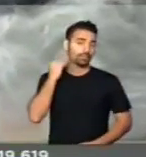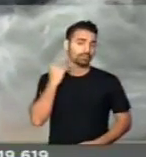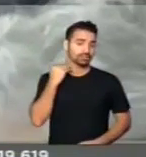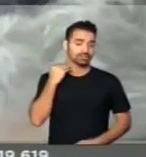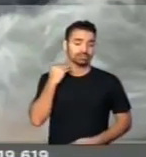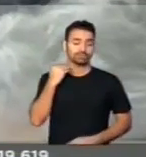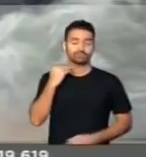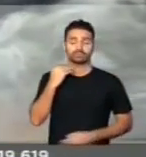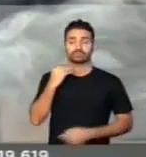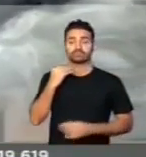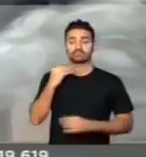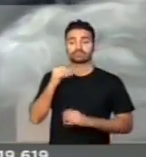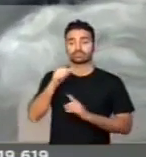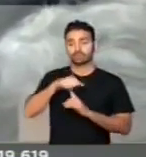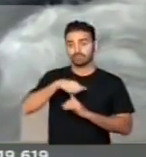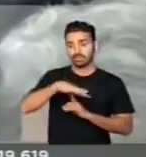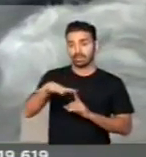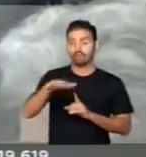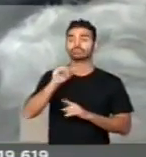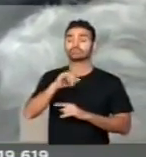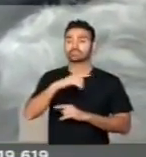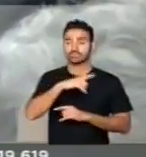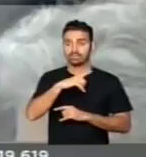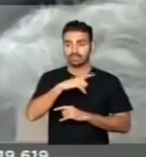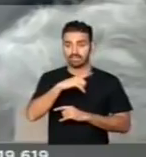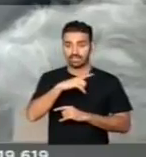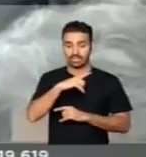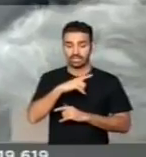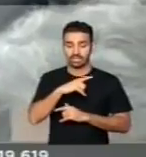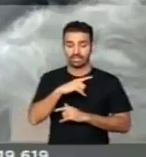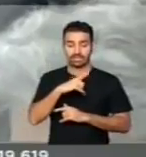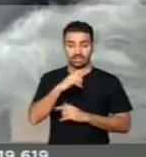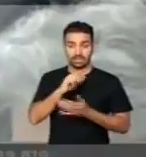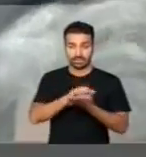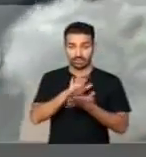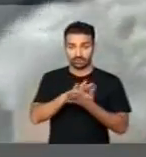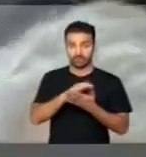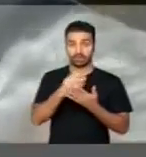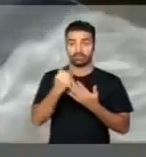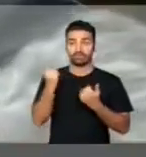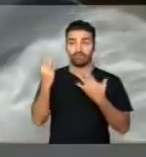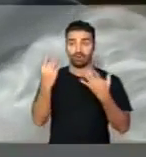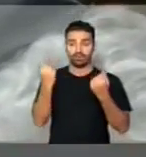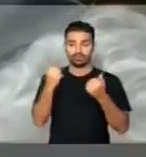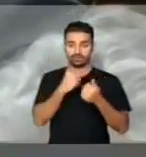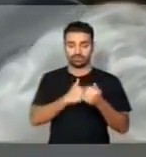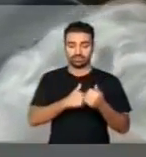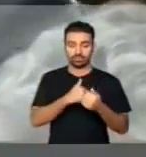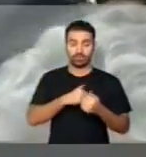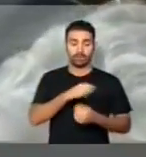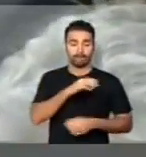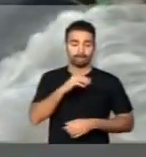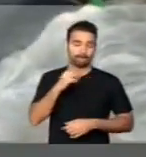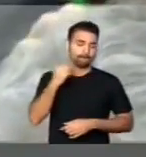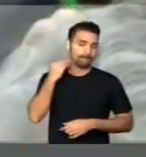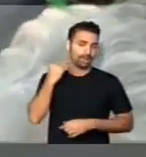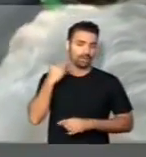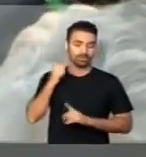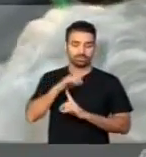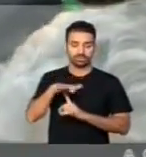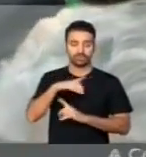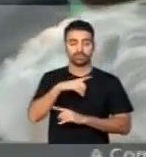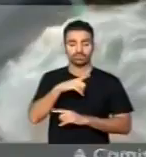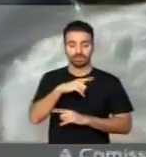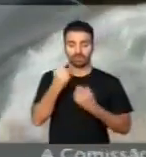perguntando se há registros em capitais brasileiros no exterior. Em 18/11/15, o Banco Central do Brasil notifica se a existência de